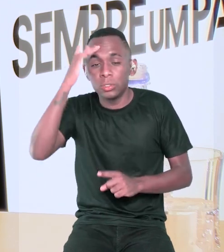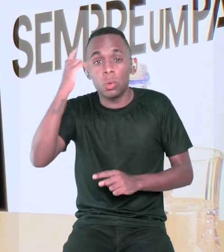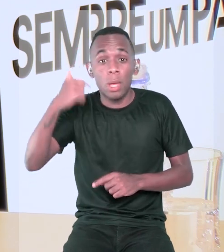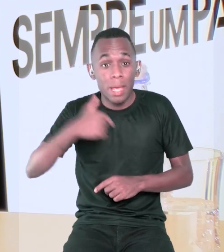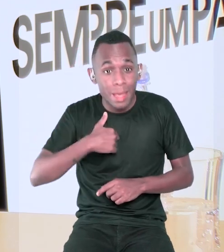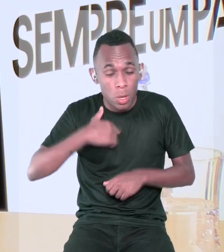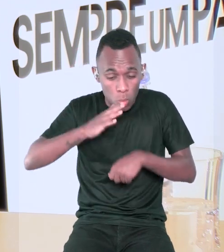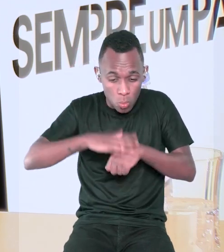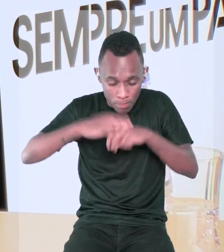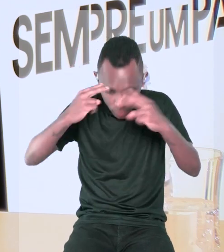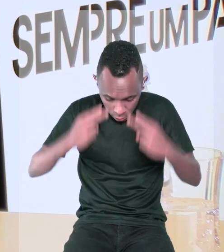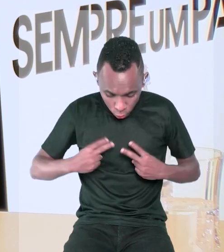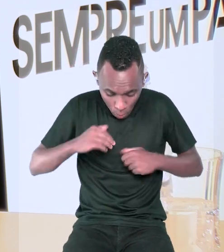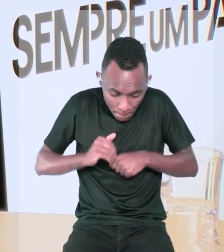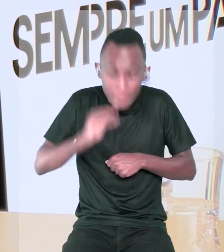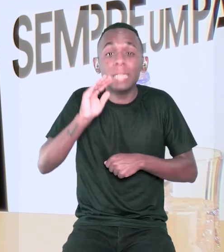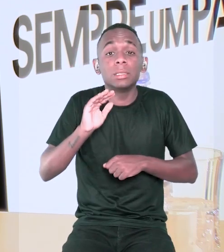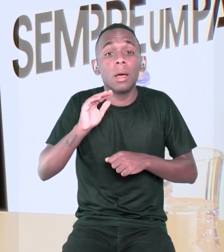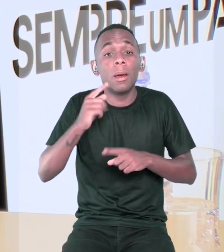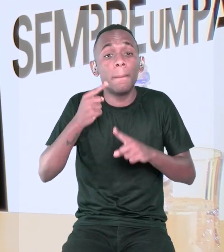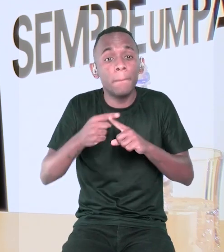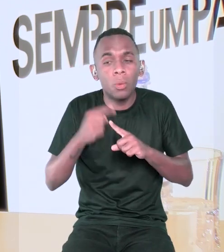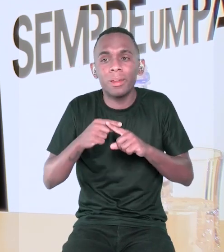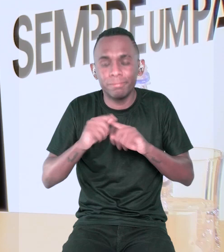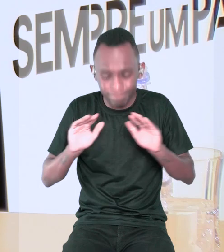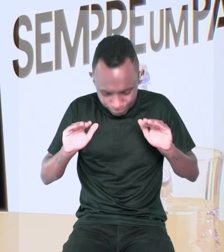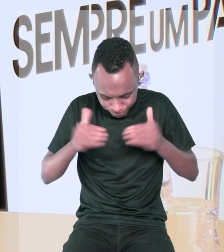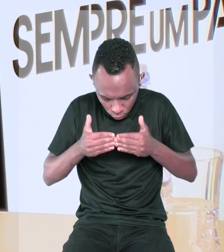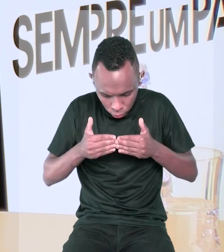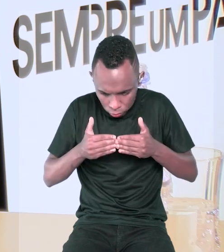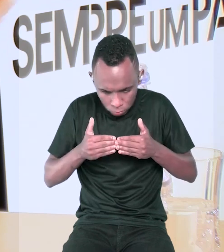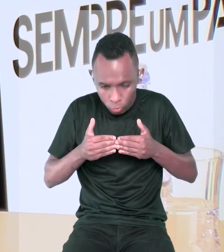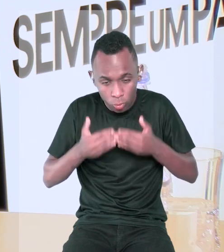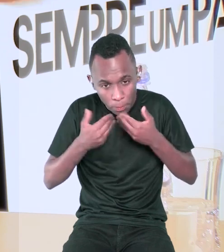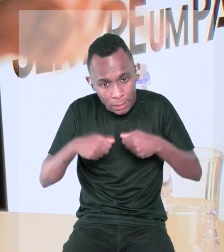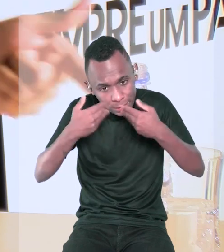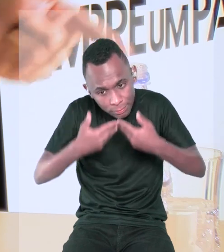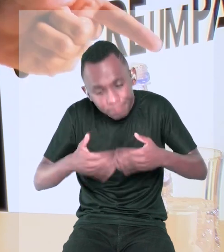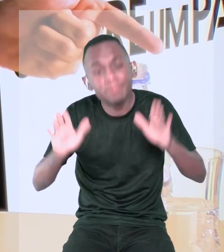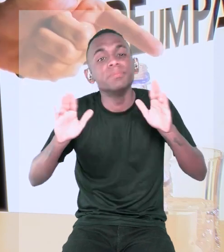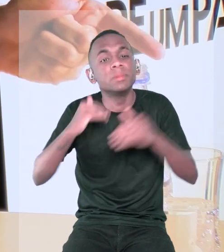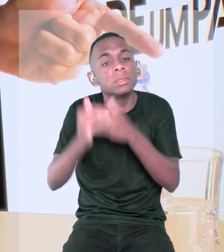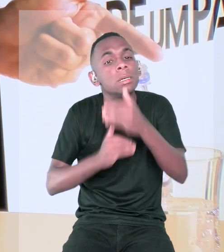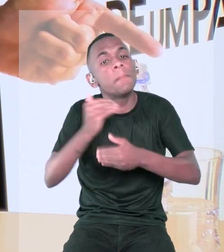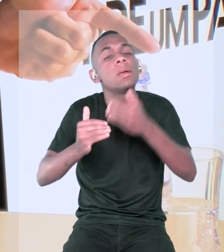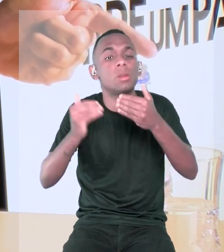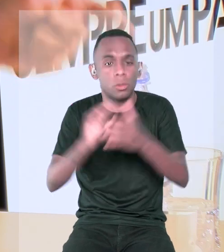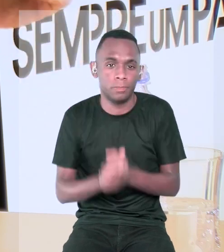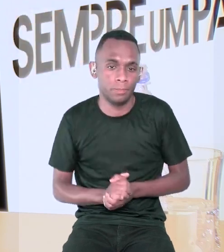qual eu mesmo passo a ser mais quem eu sou, pois menos preso às identificações